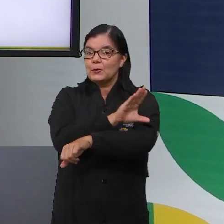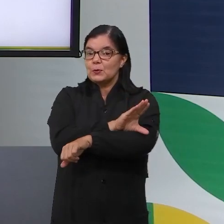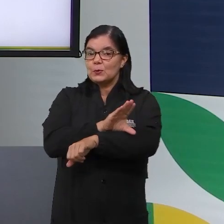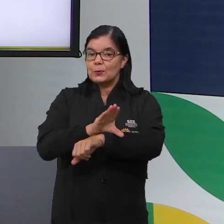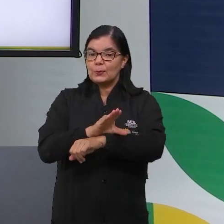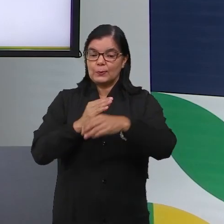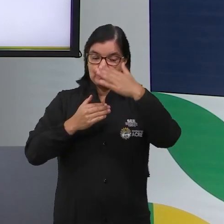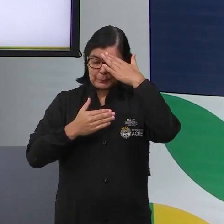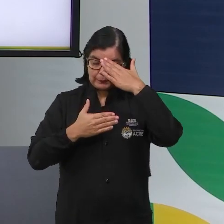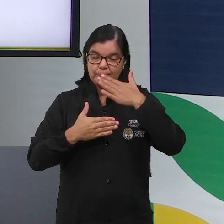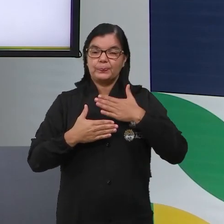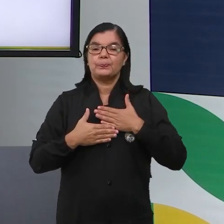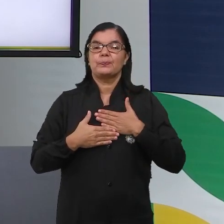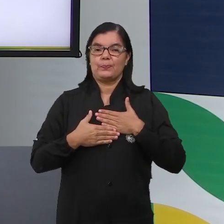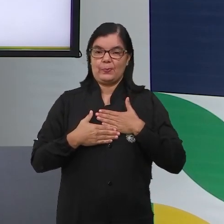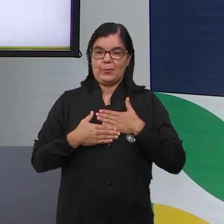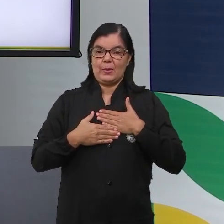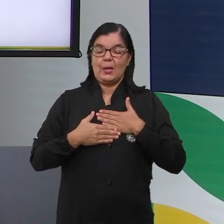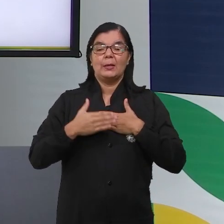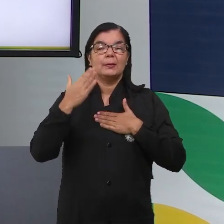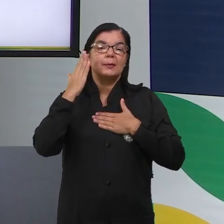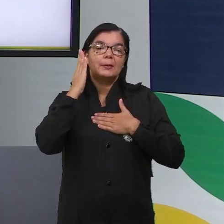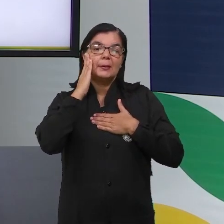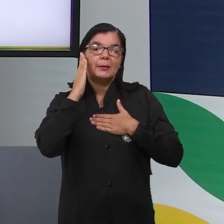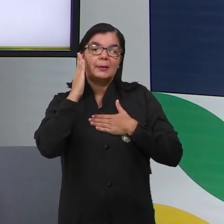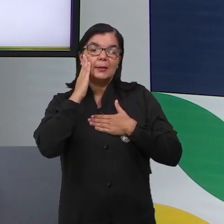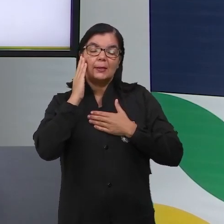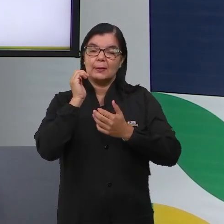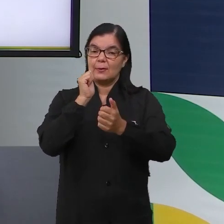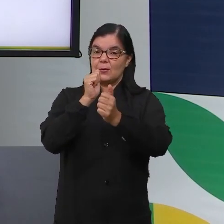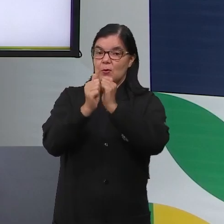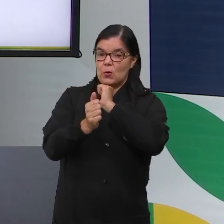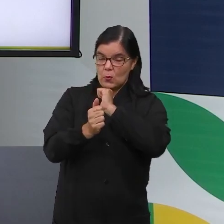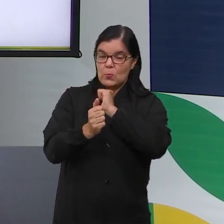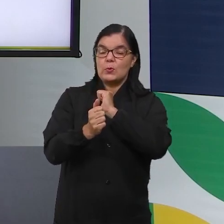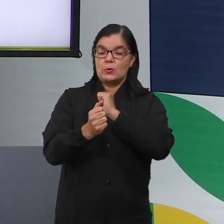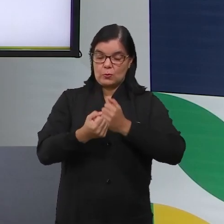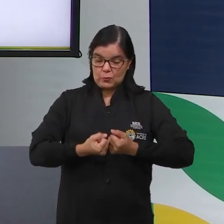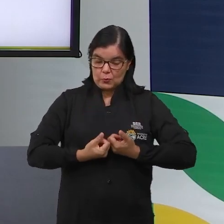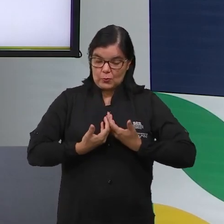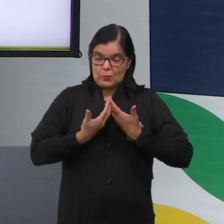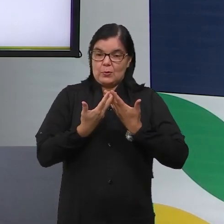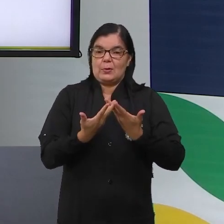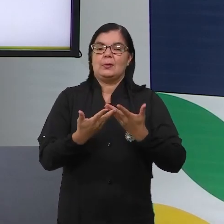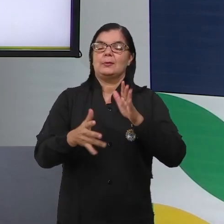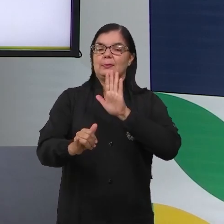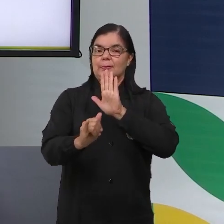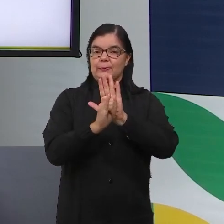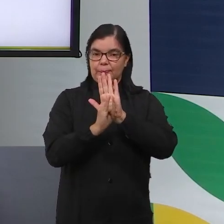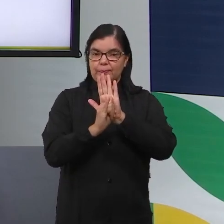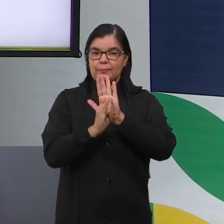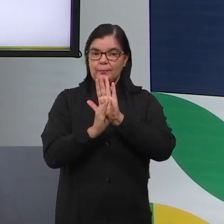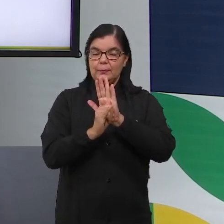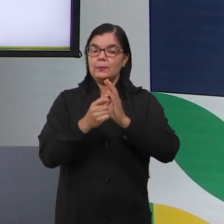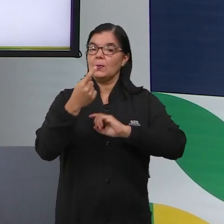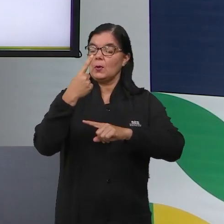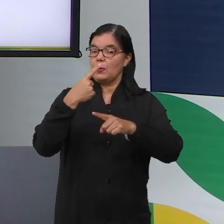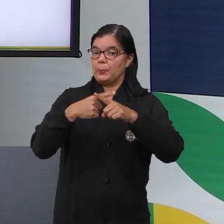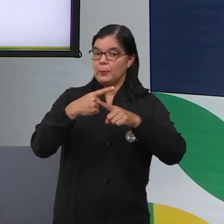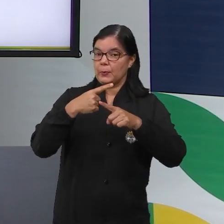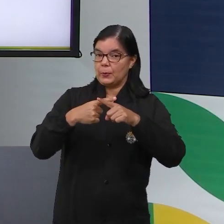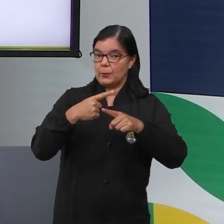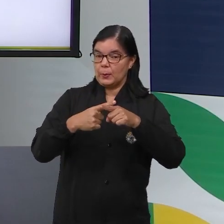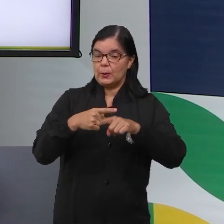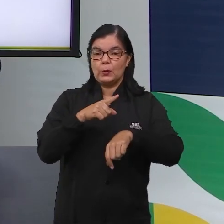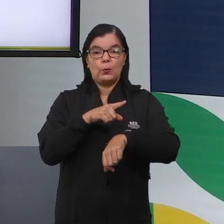cultura corporal, de mapear, entender o esporte como uma forma de expressar a identidade. Porque a